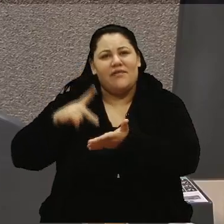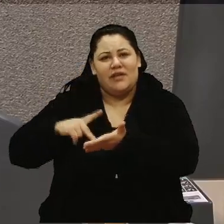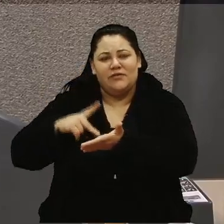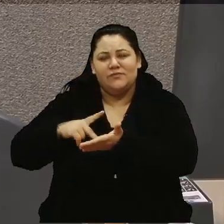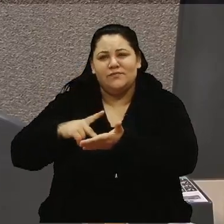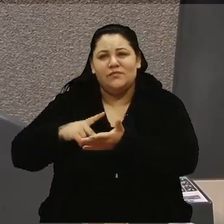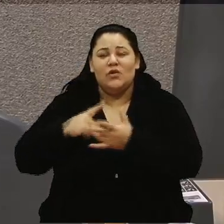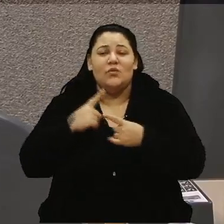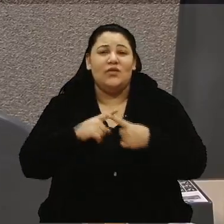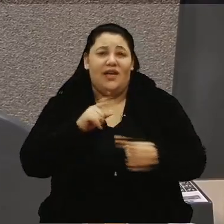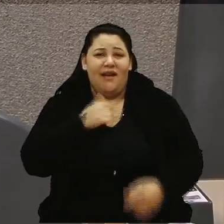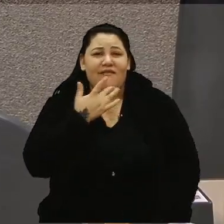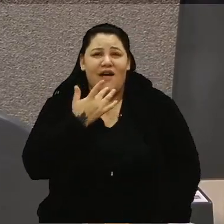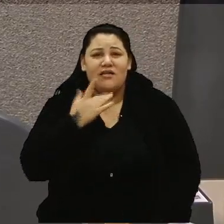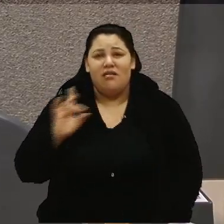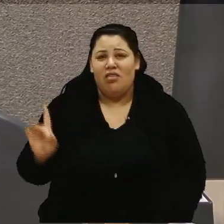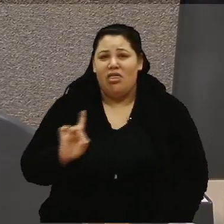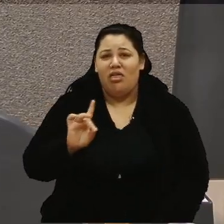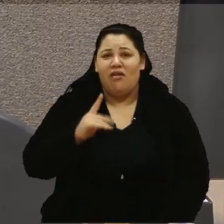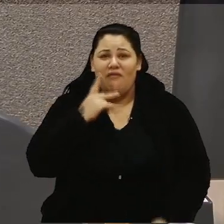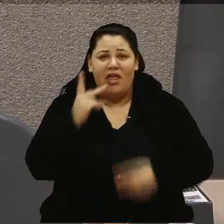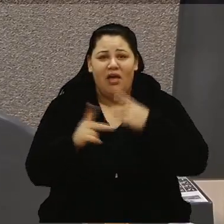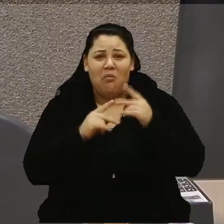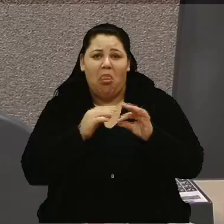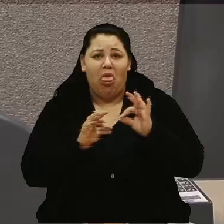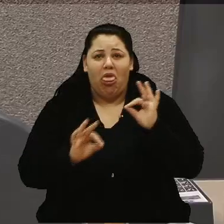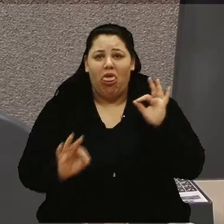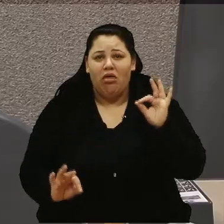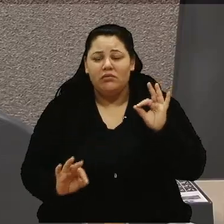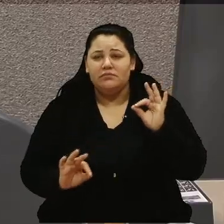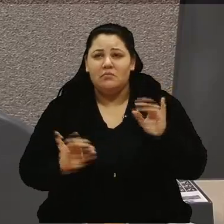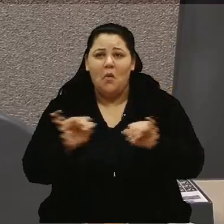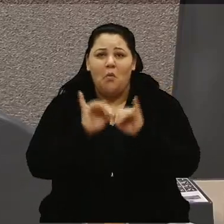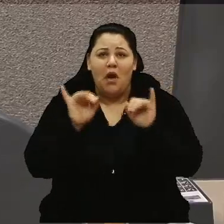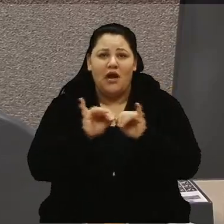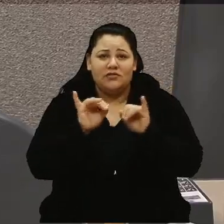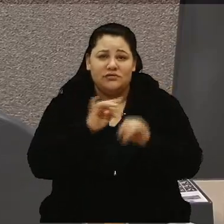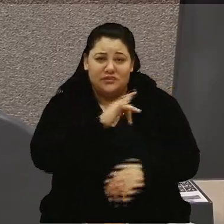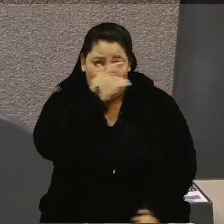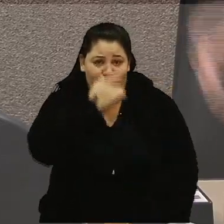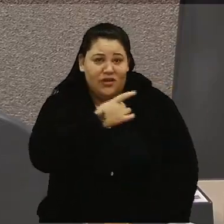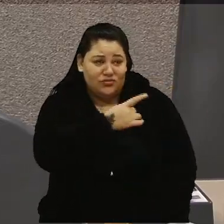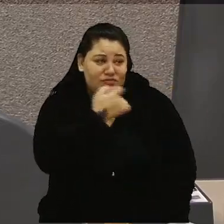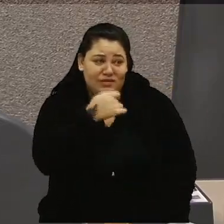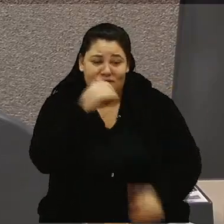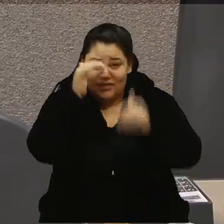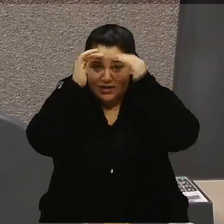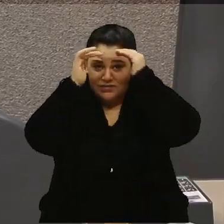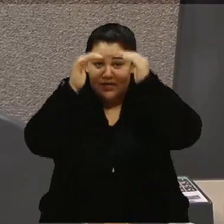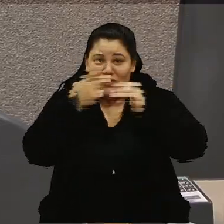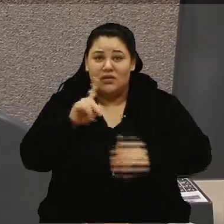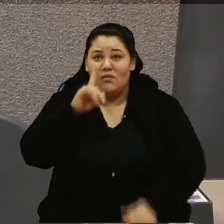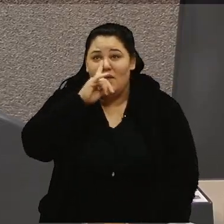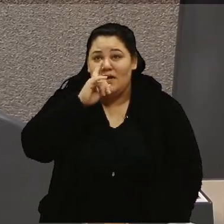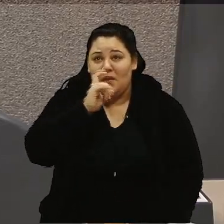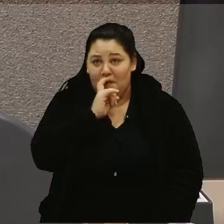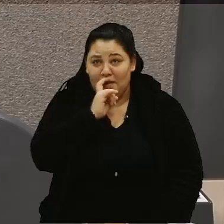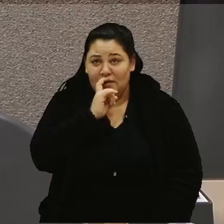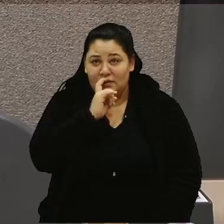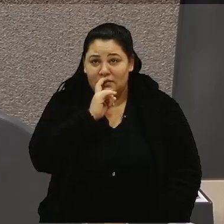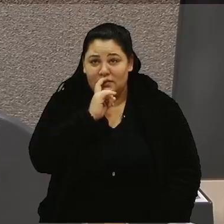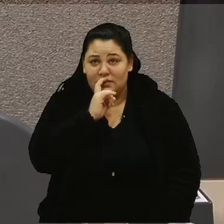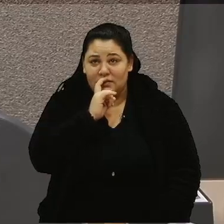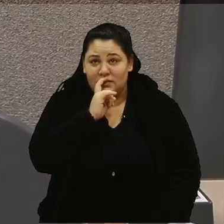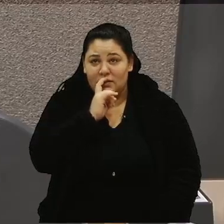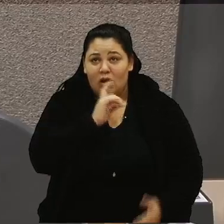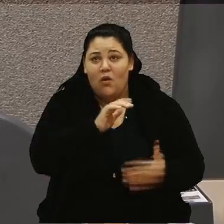porque é muito fácil tu vir aqui vomitar um monte de besteira e mentira, que eu acho que inclusive deveria ter um pouco de respeito com seus pais que estão aqui assistindo, e